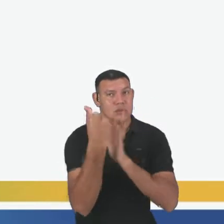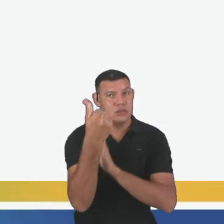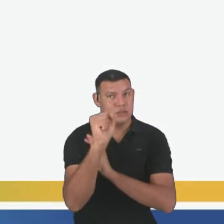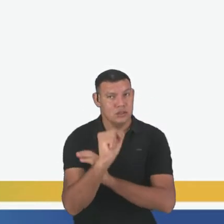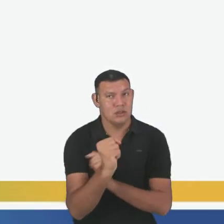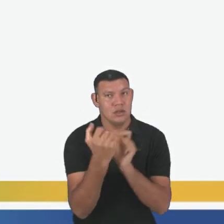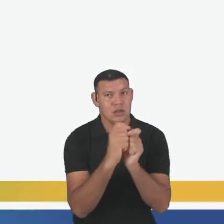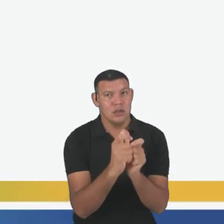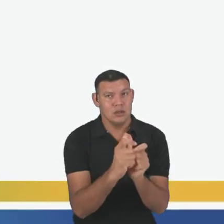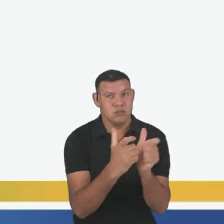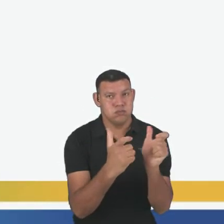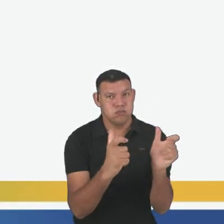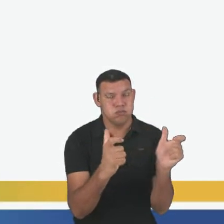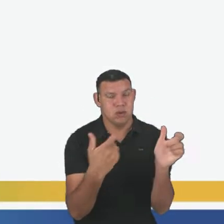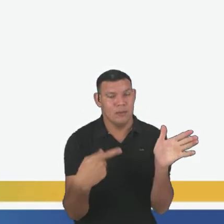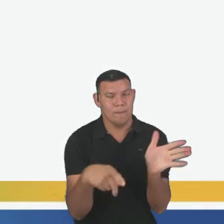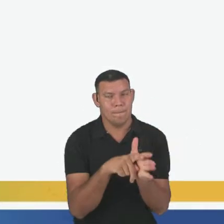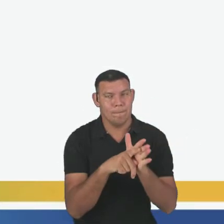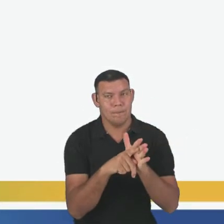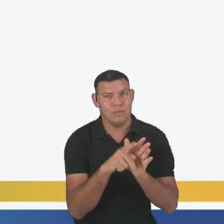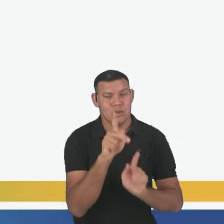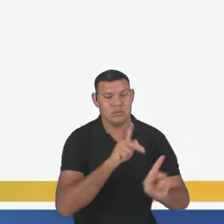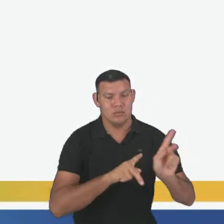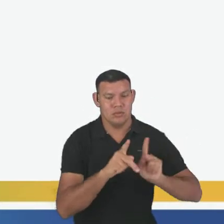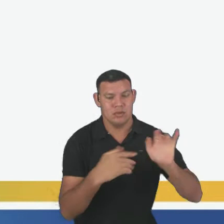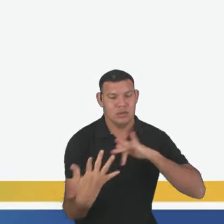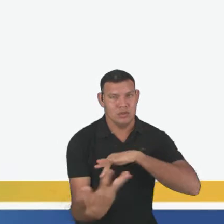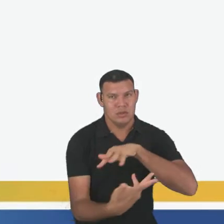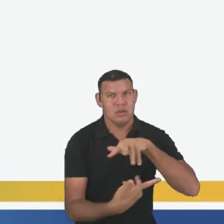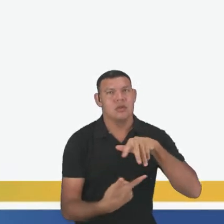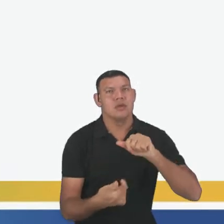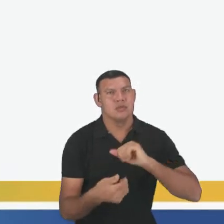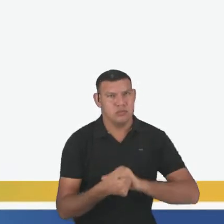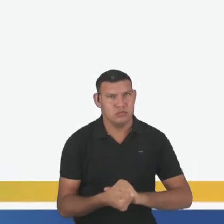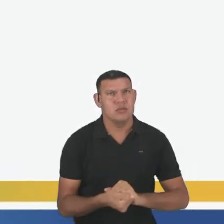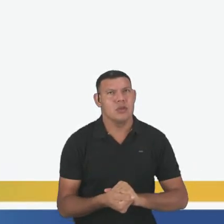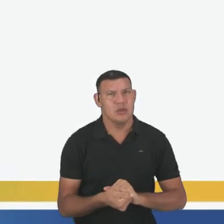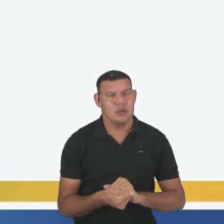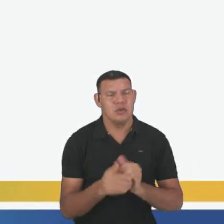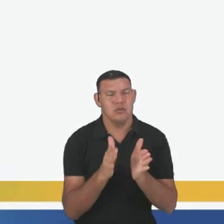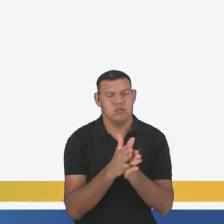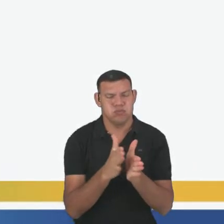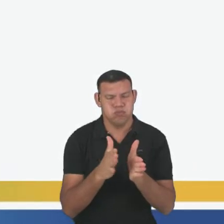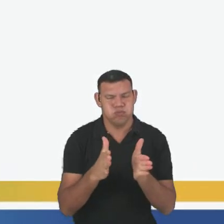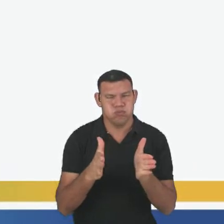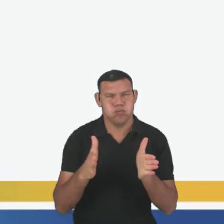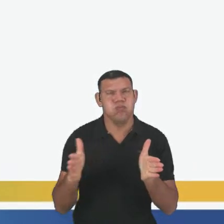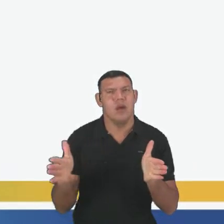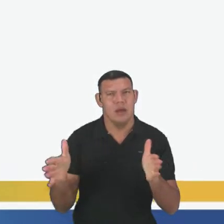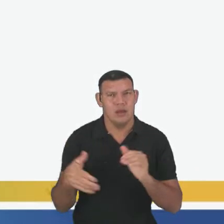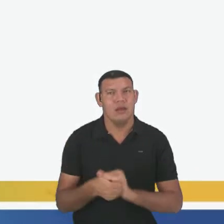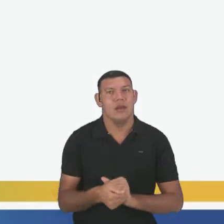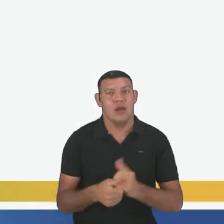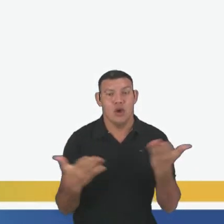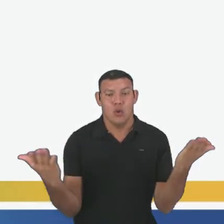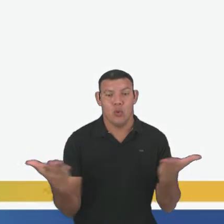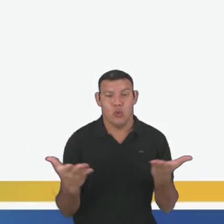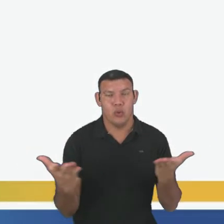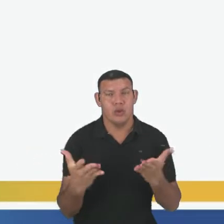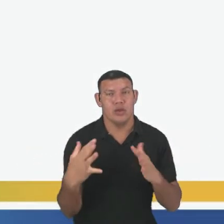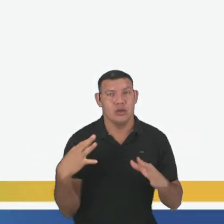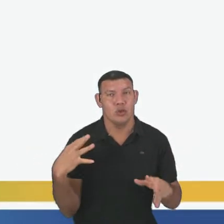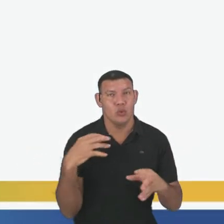crescimento da população mundial tem sido explosivo e constante. Tanto que atualmente somamos cerca